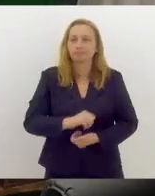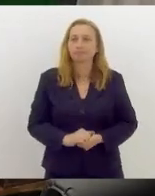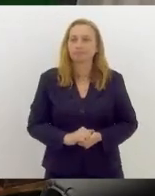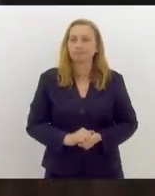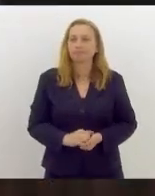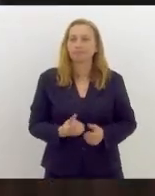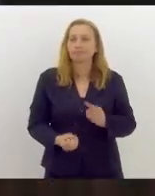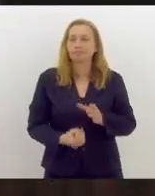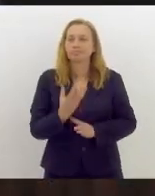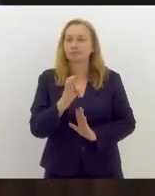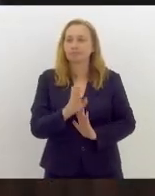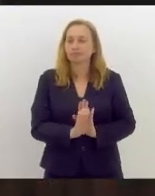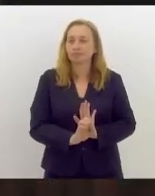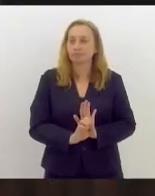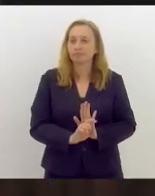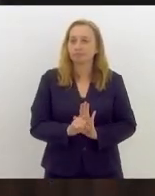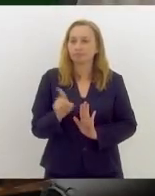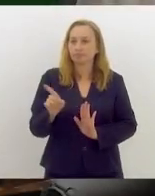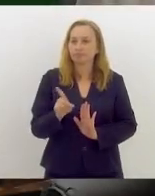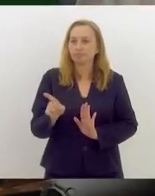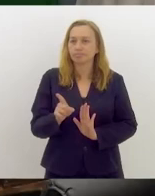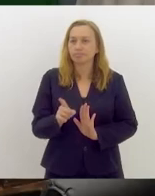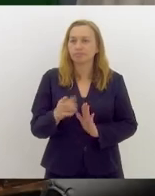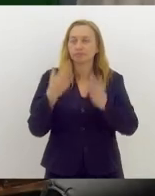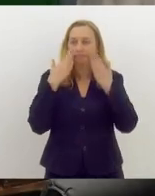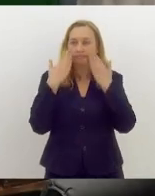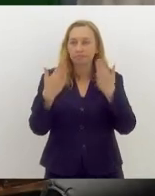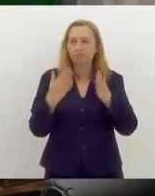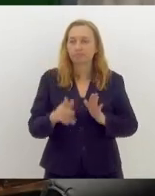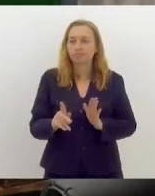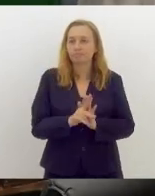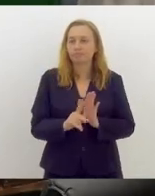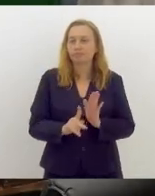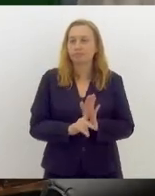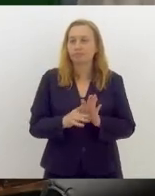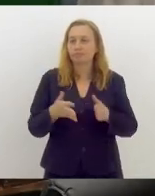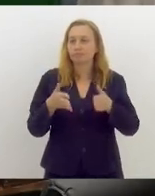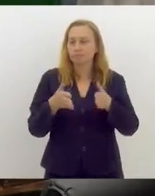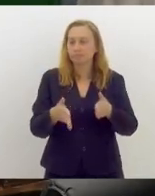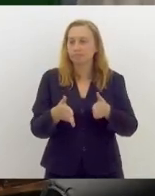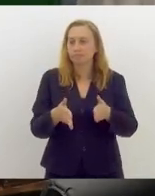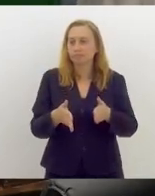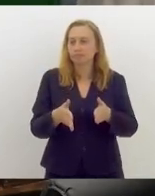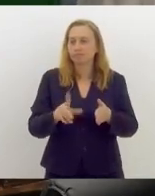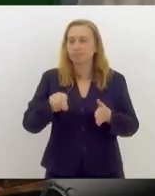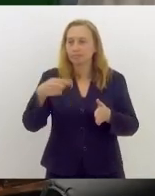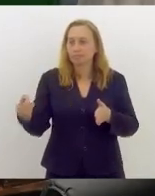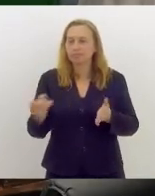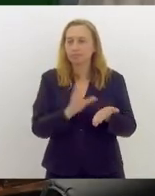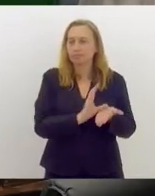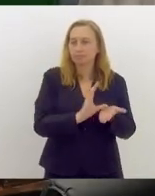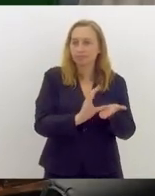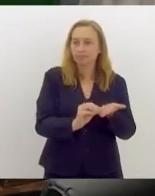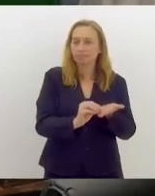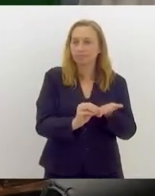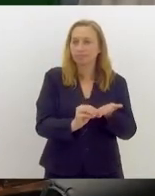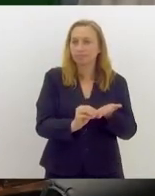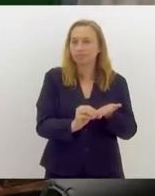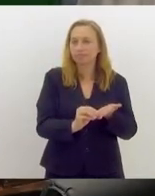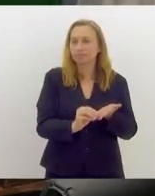que é a autora da emenda ela vai apresentar um projeto específico e nós vamos trazer na próxima semana na